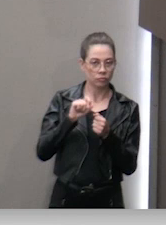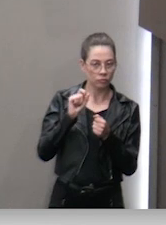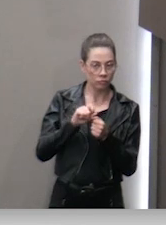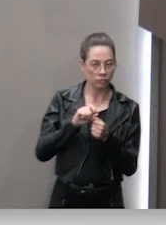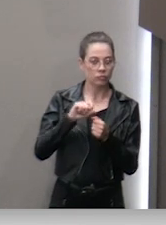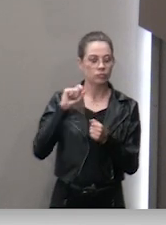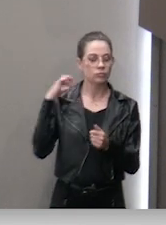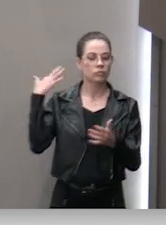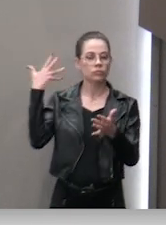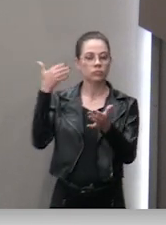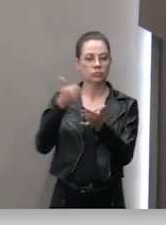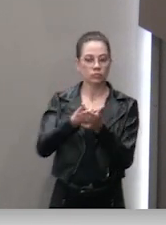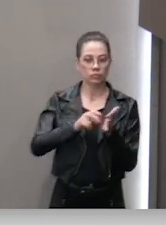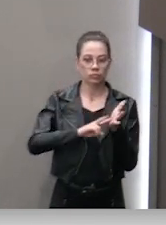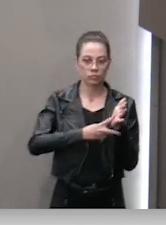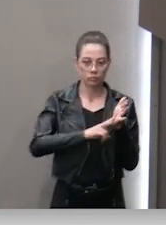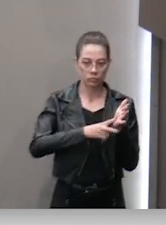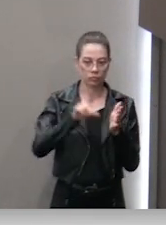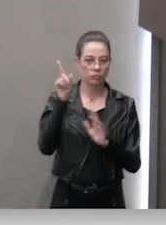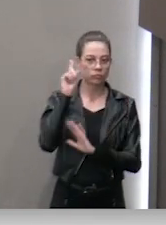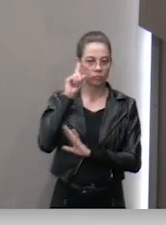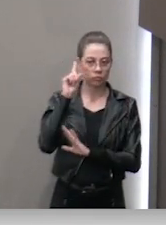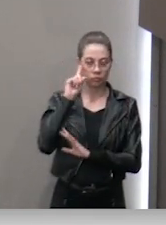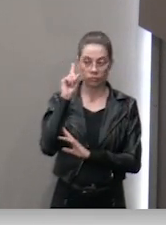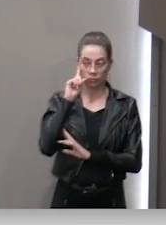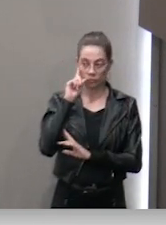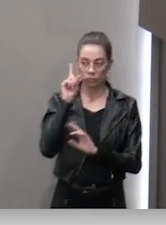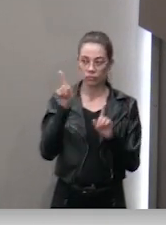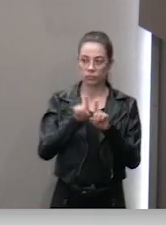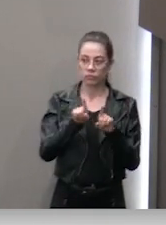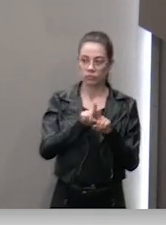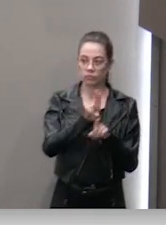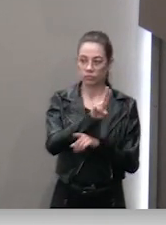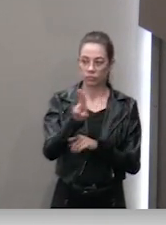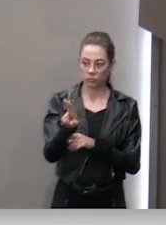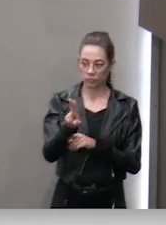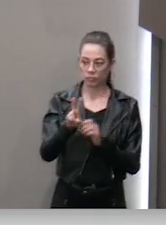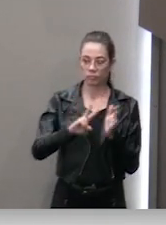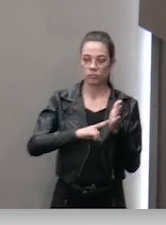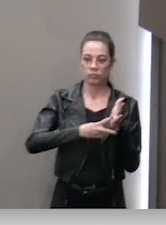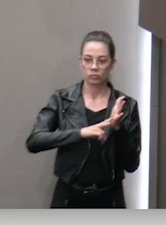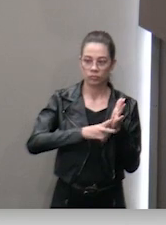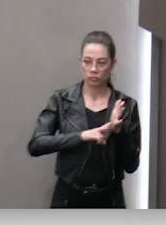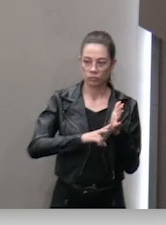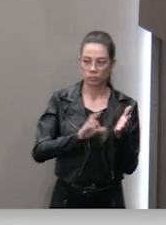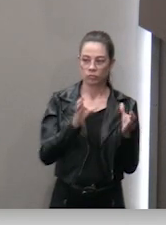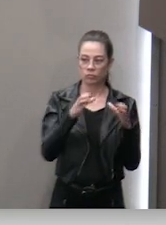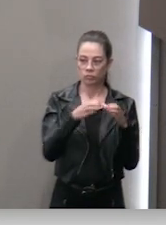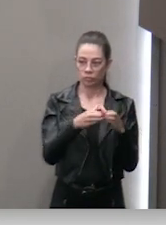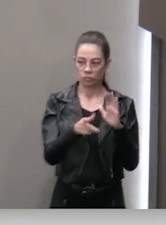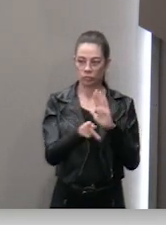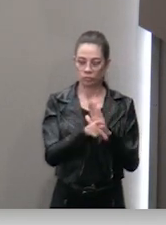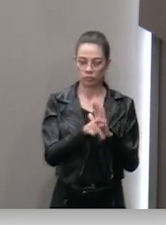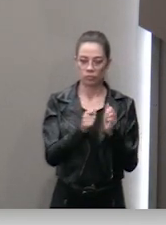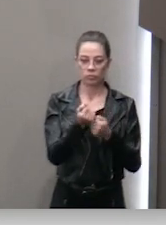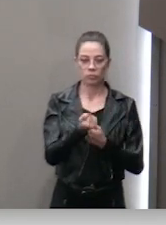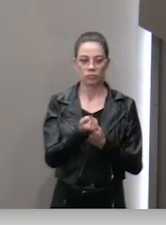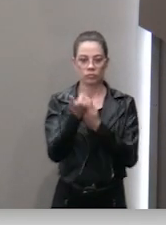fazem a história do Simpasso todos os dias. Em nome do Simpasso, conjuntamente com a atual